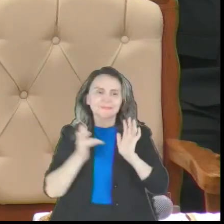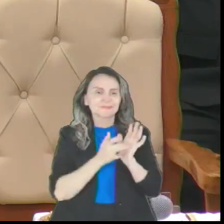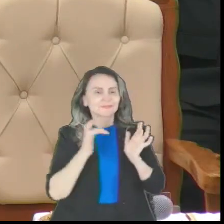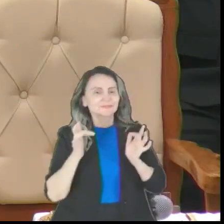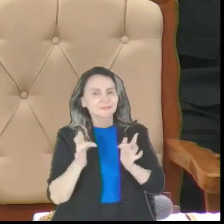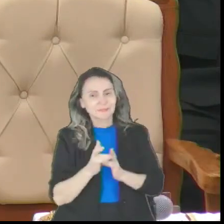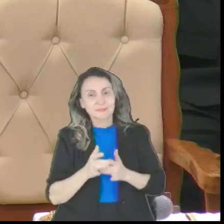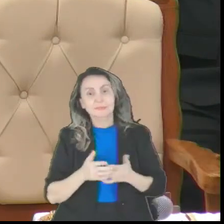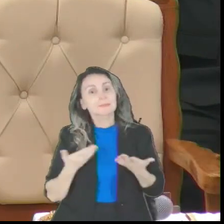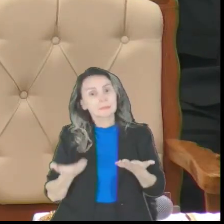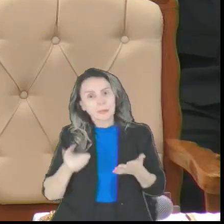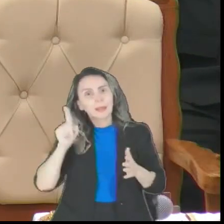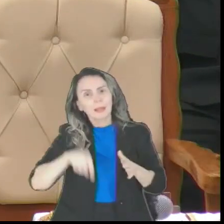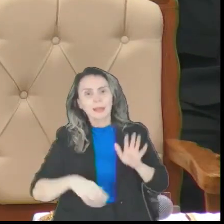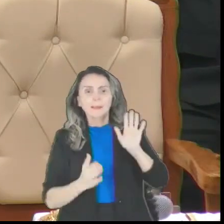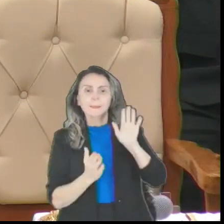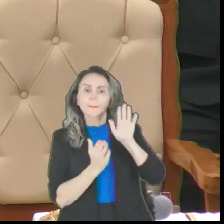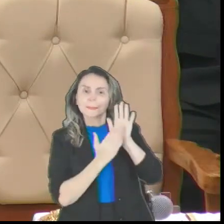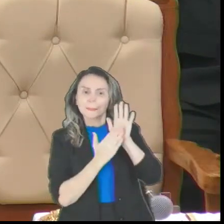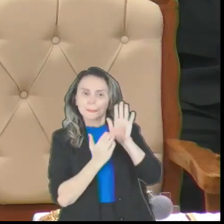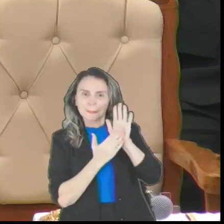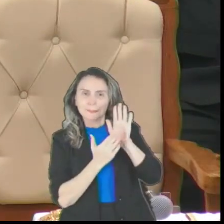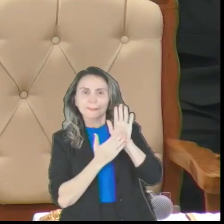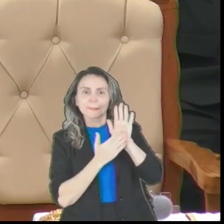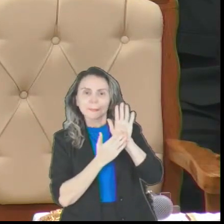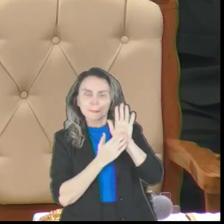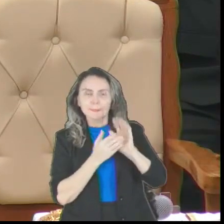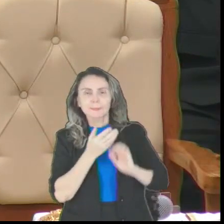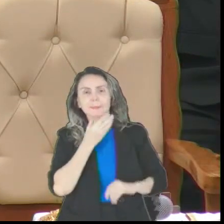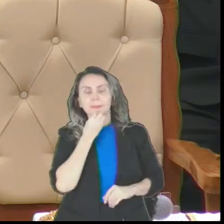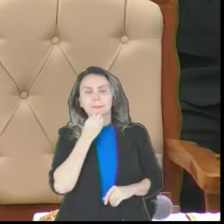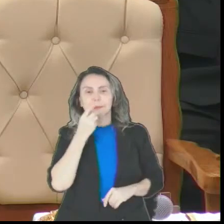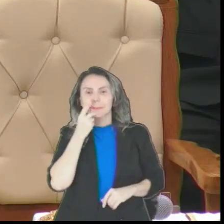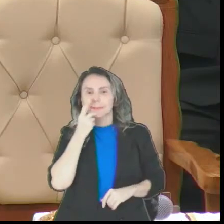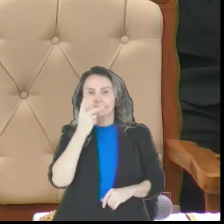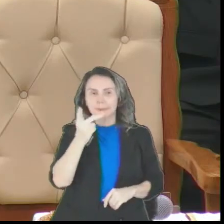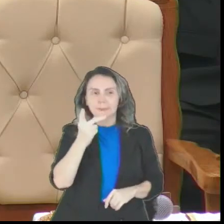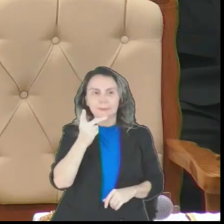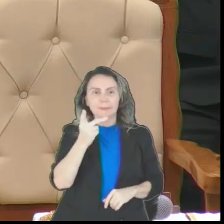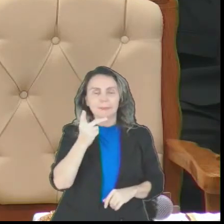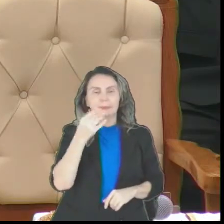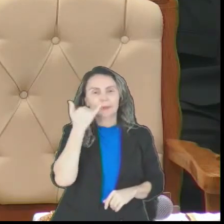Esta é a proposta do profeta Jeremias.